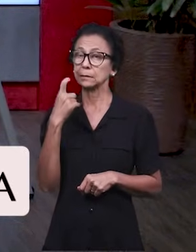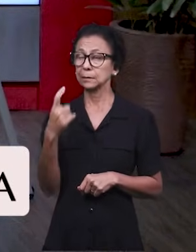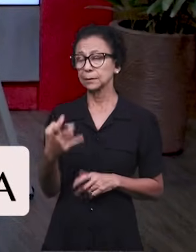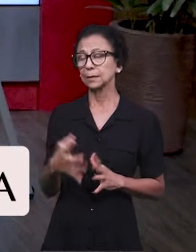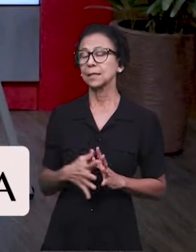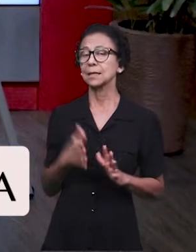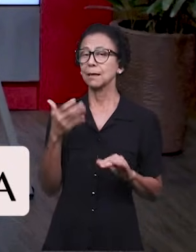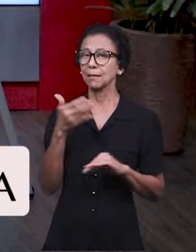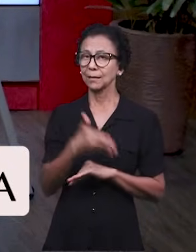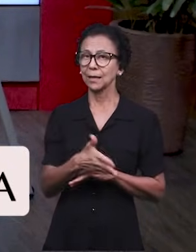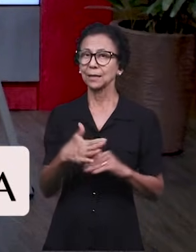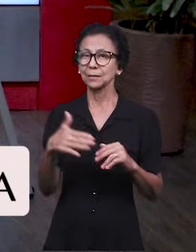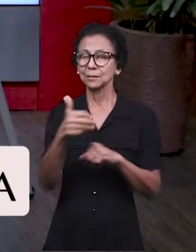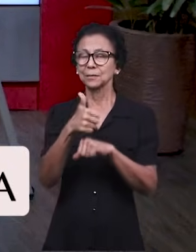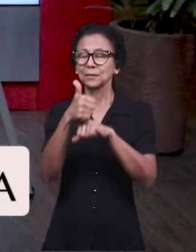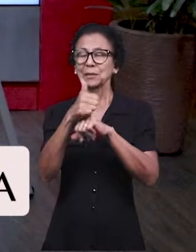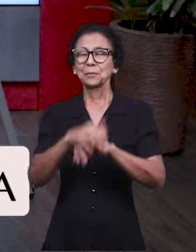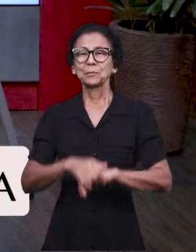carreira, ingressar também,